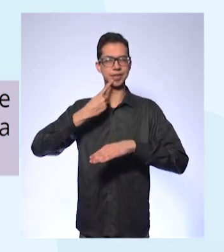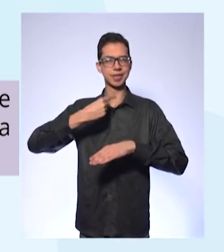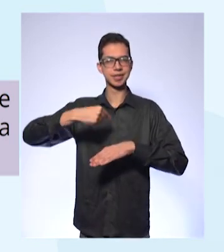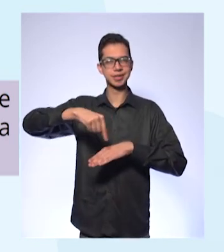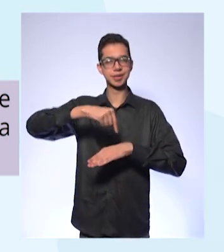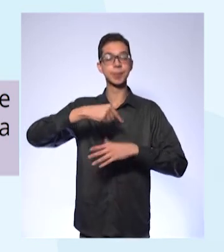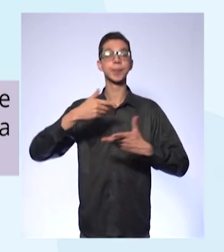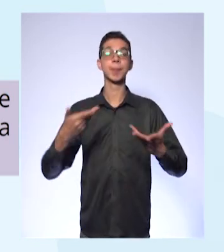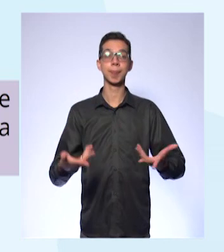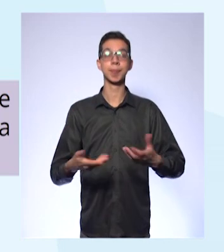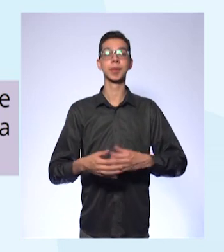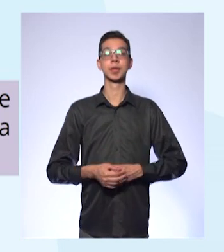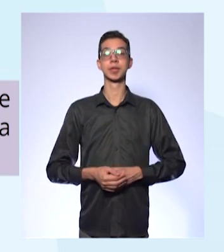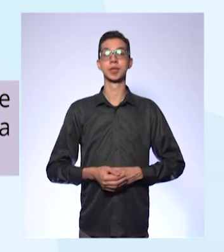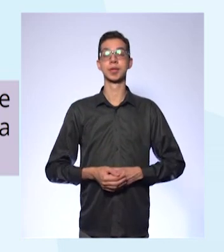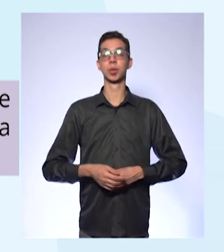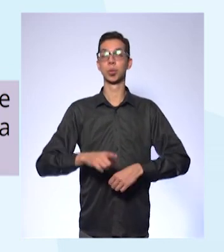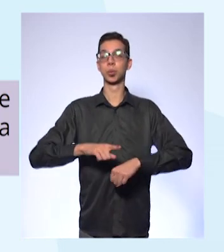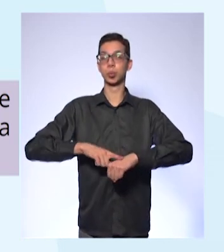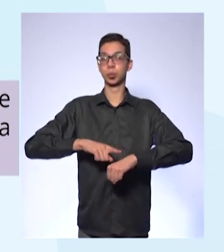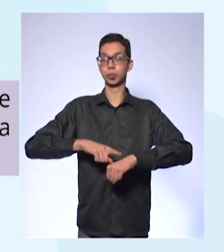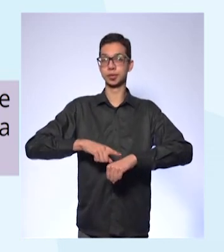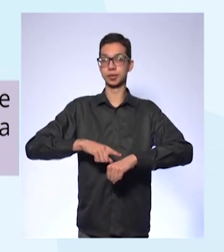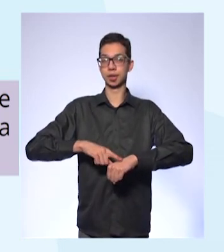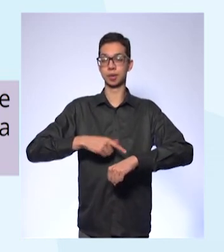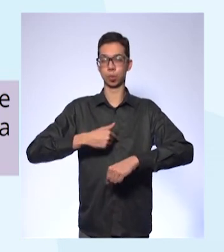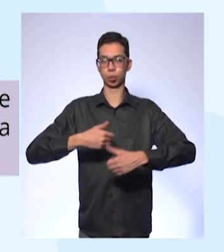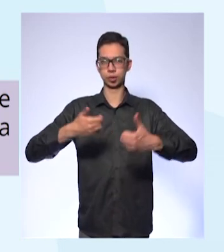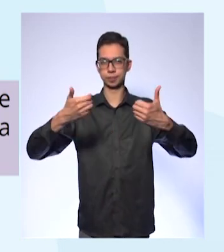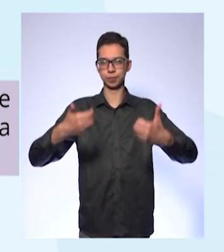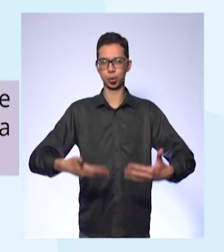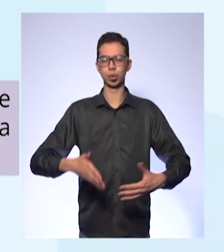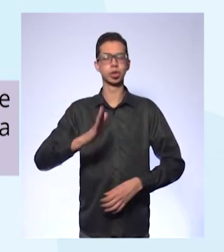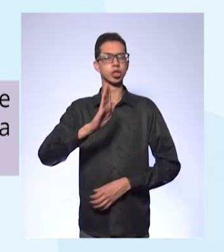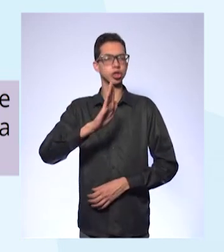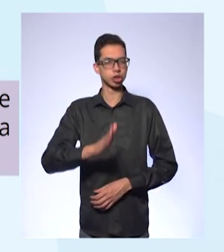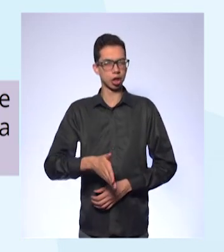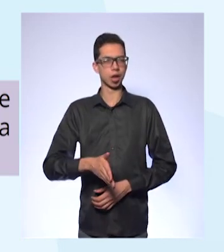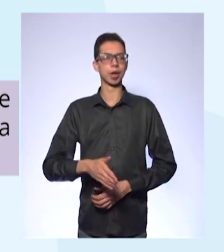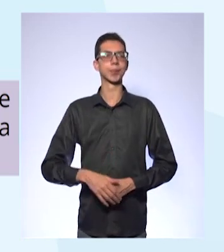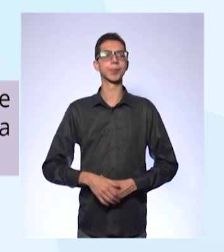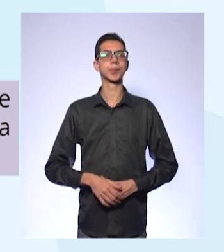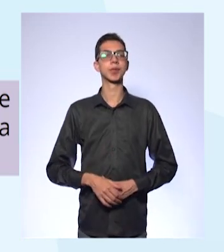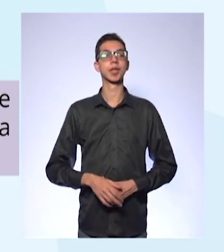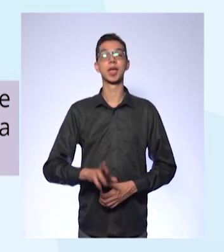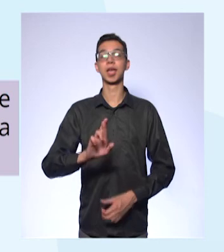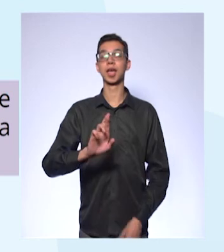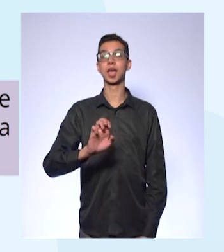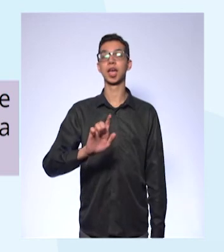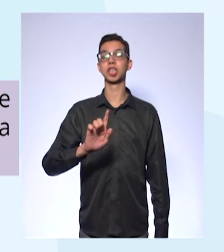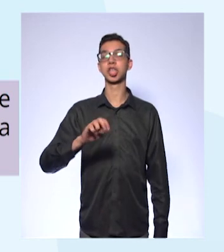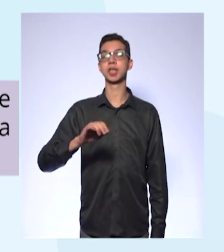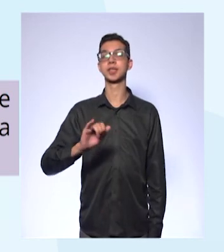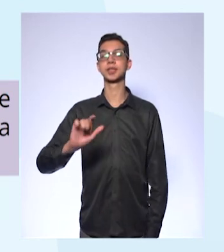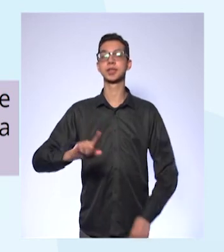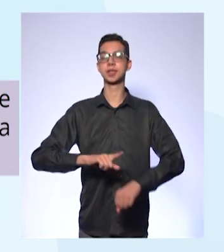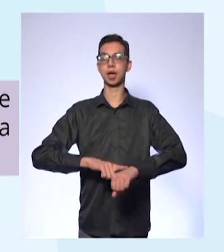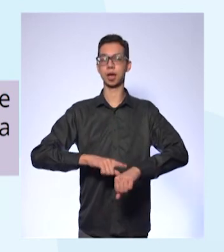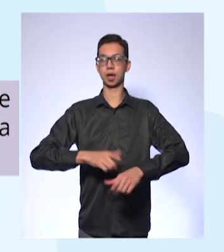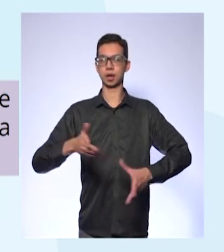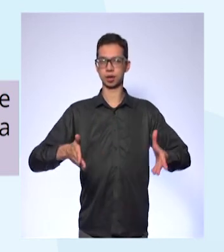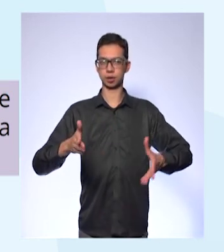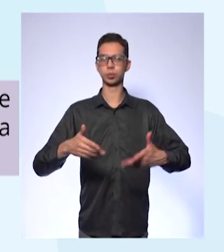o período regencial, que eu acabei de explicar. Altos impostos. Então, assim, os estancieiros estavam